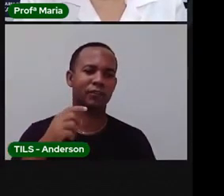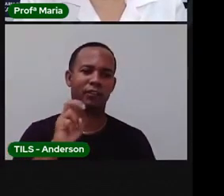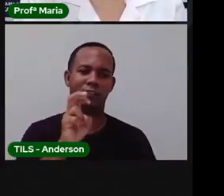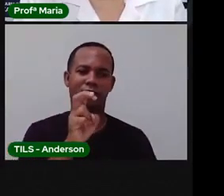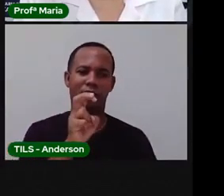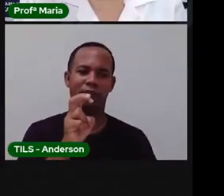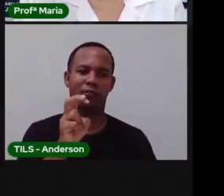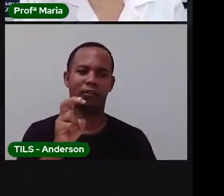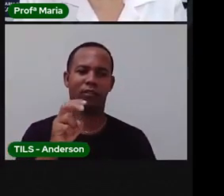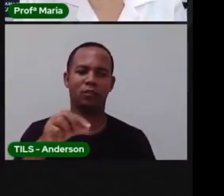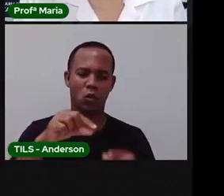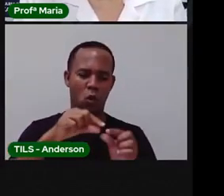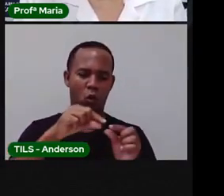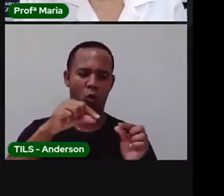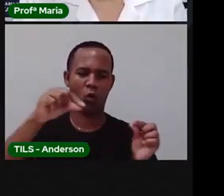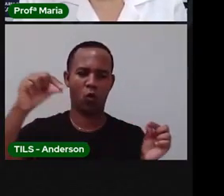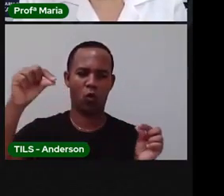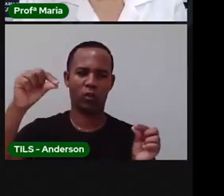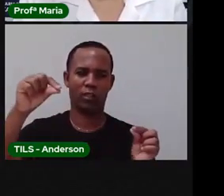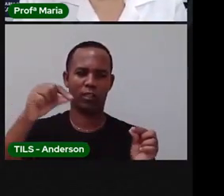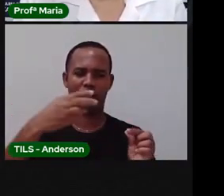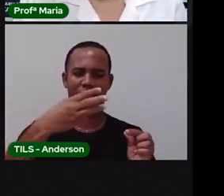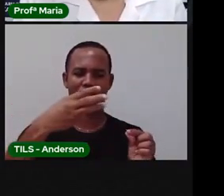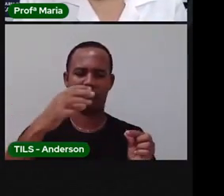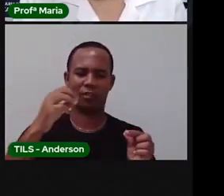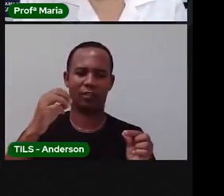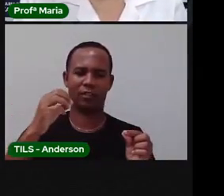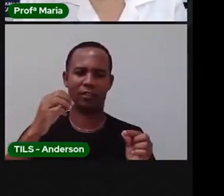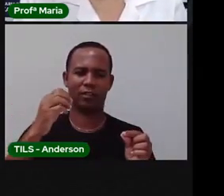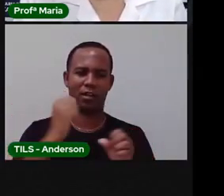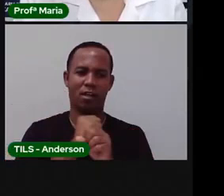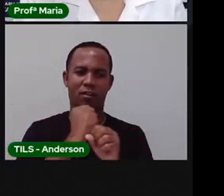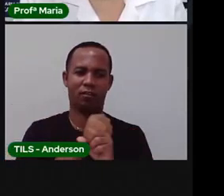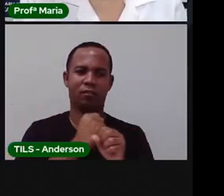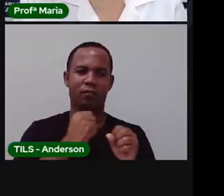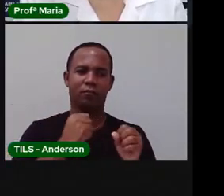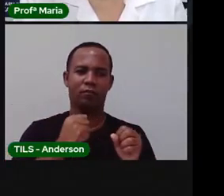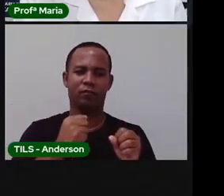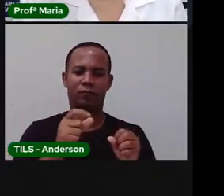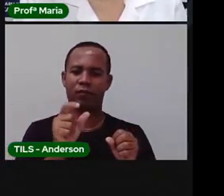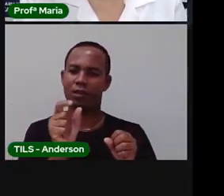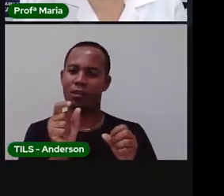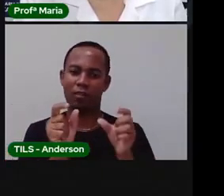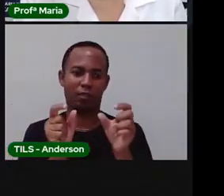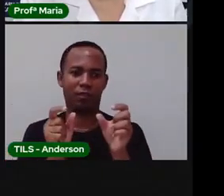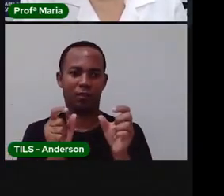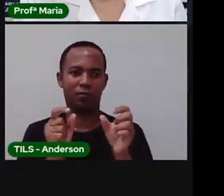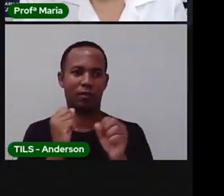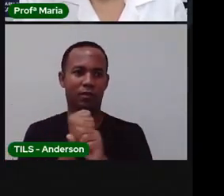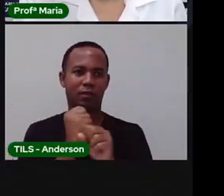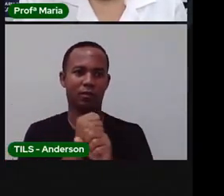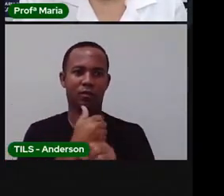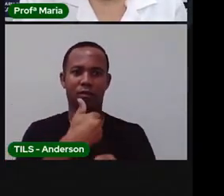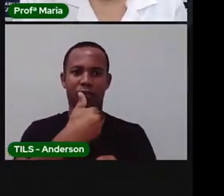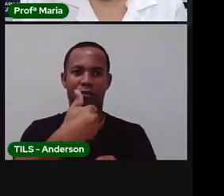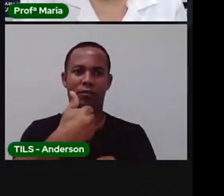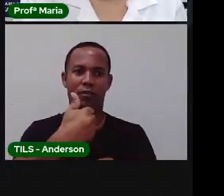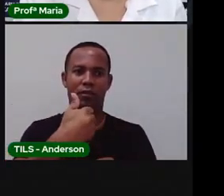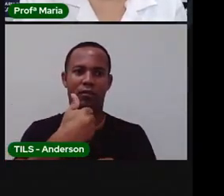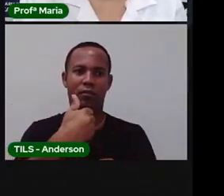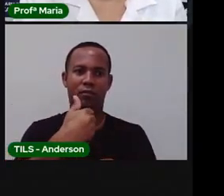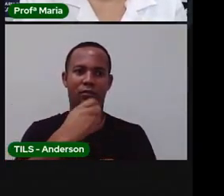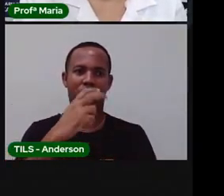nylon, 30 anos. Tampas de garrafa PET, 150 anos. Lata